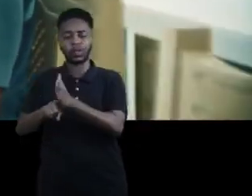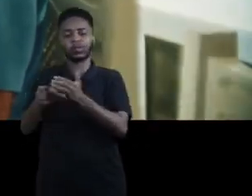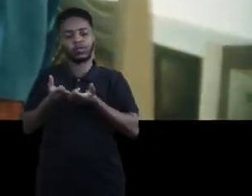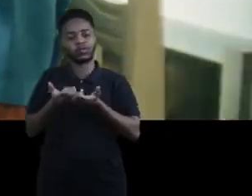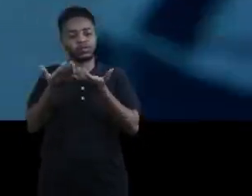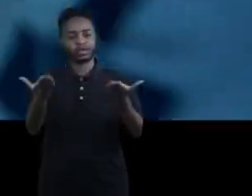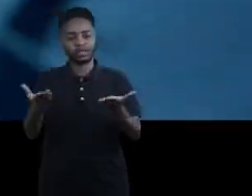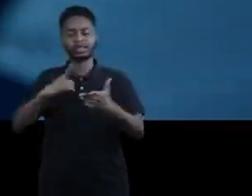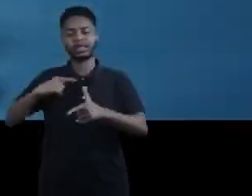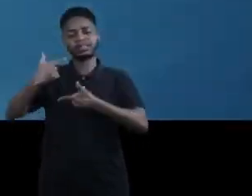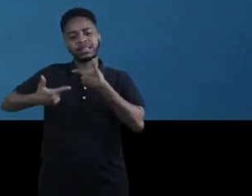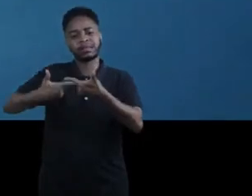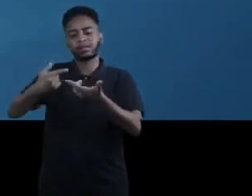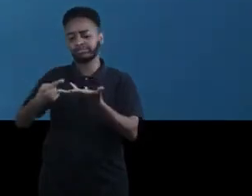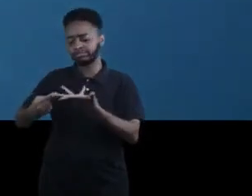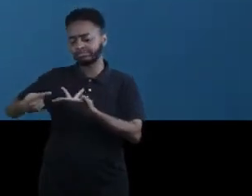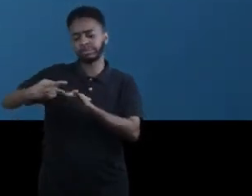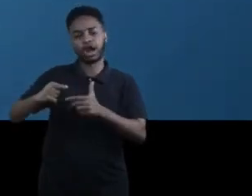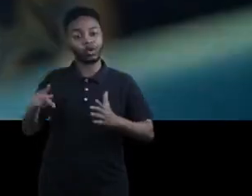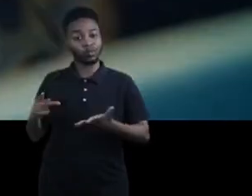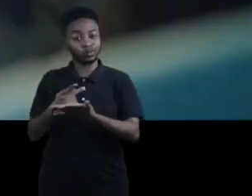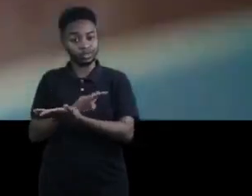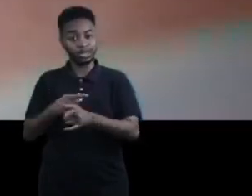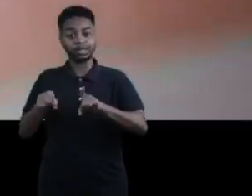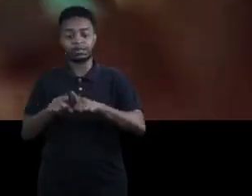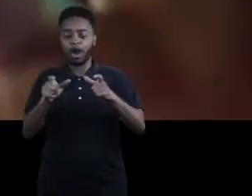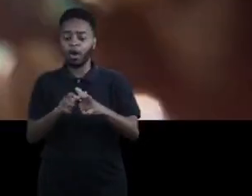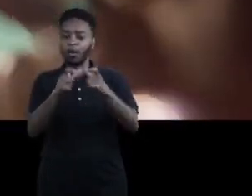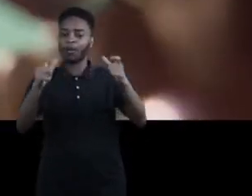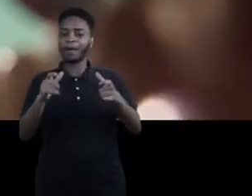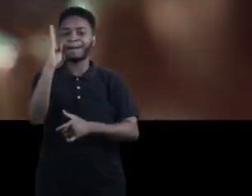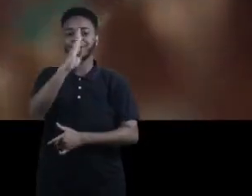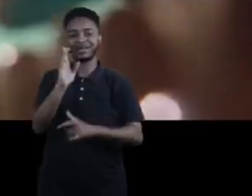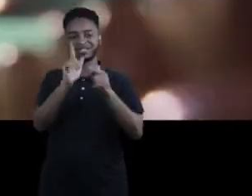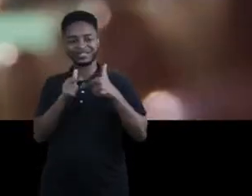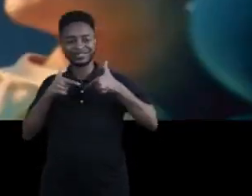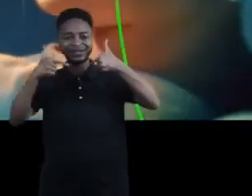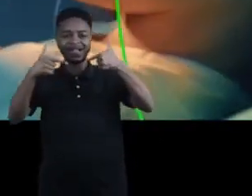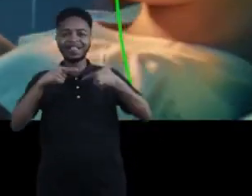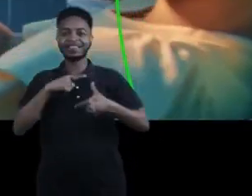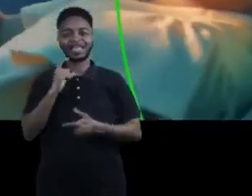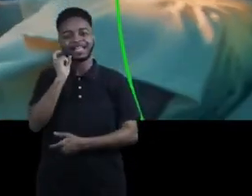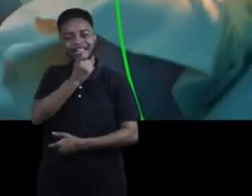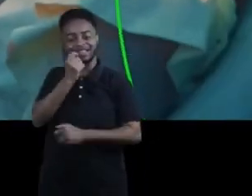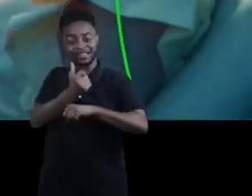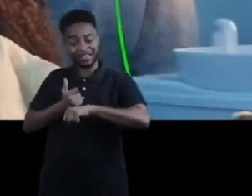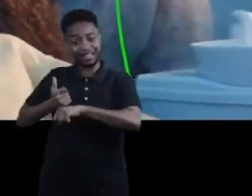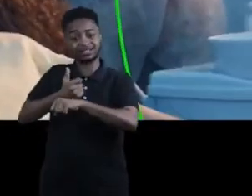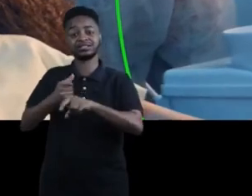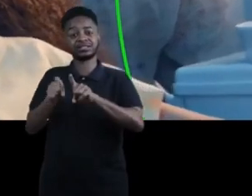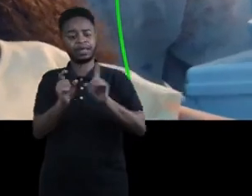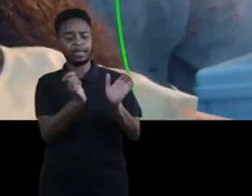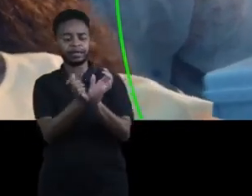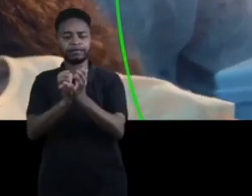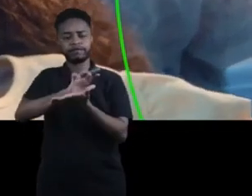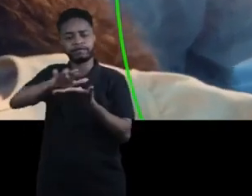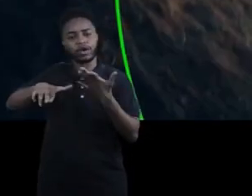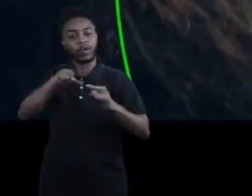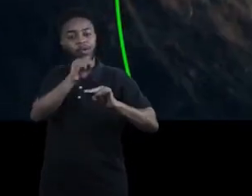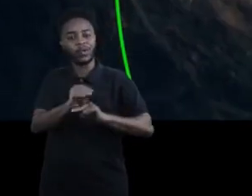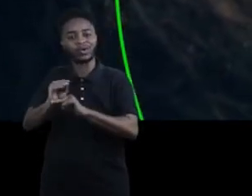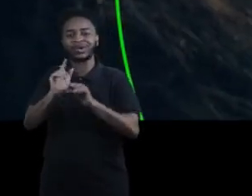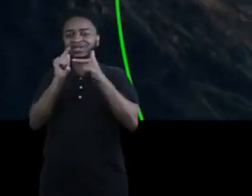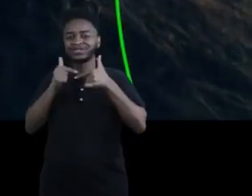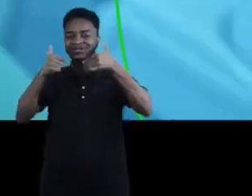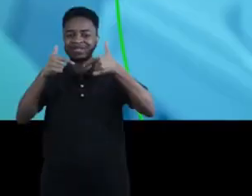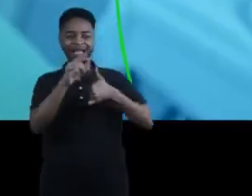todos. Tem muito trabalho sendo feito. Com a ampliação do Brasil Sorridente, são mais dentistas e mais equipes, cuidando